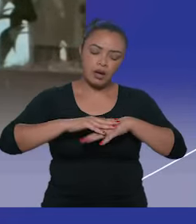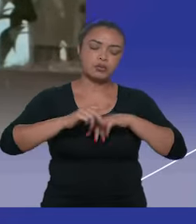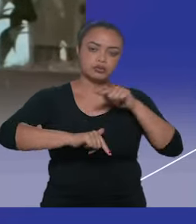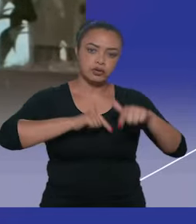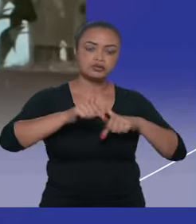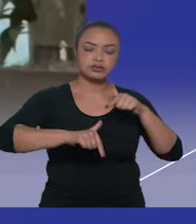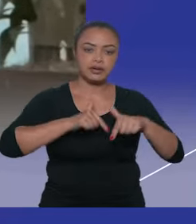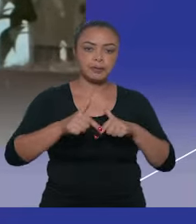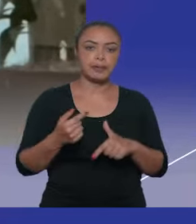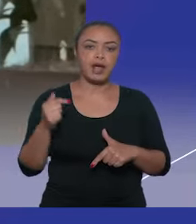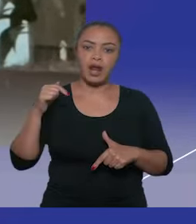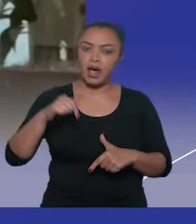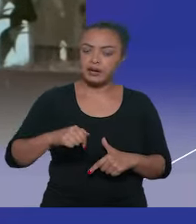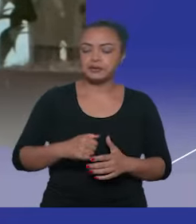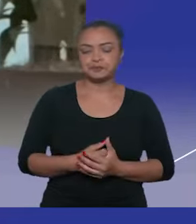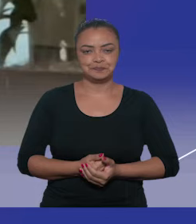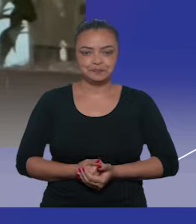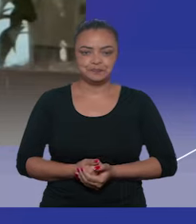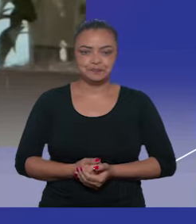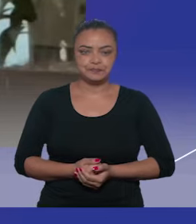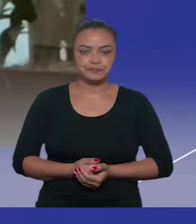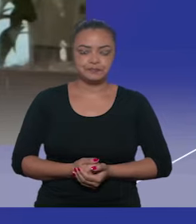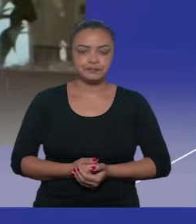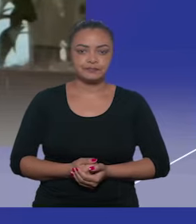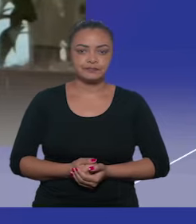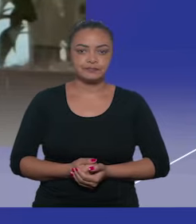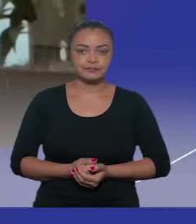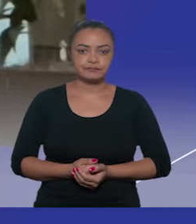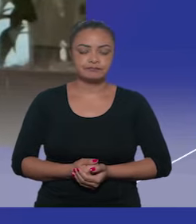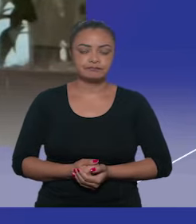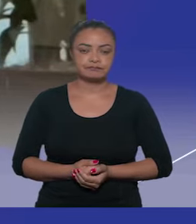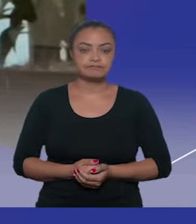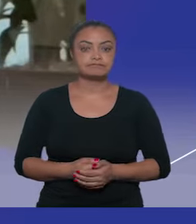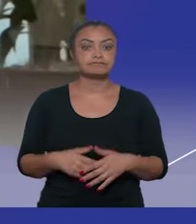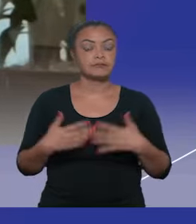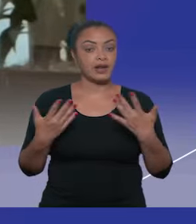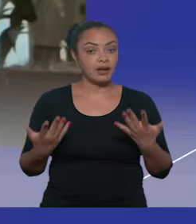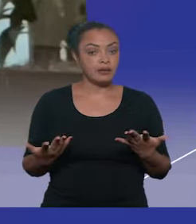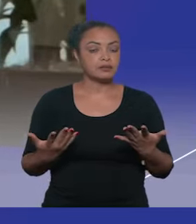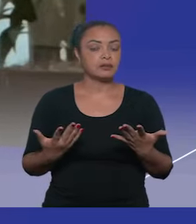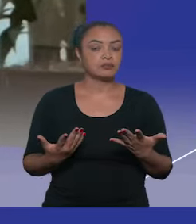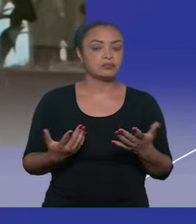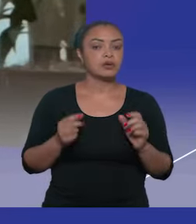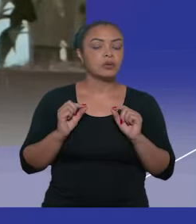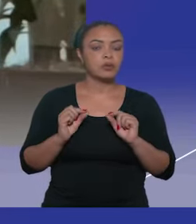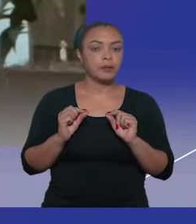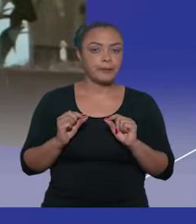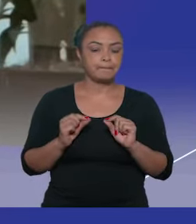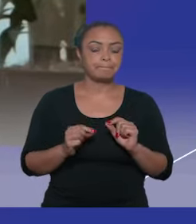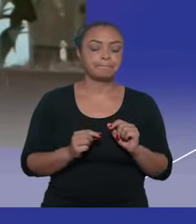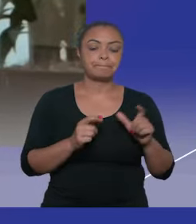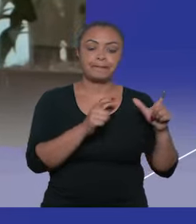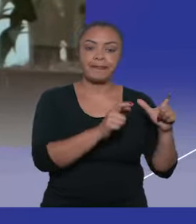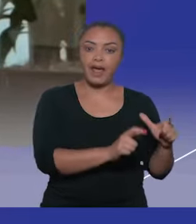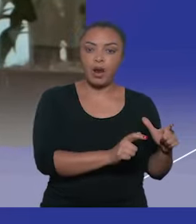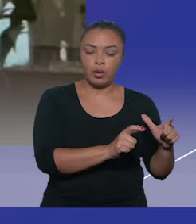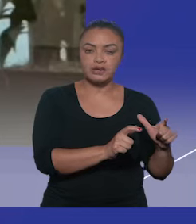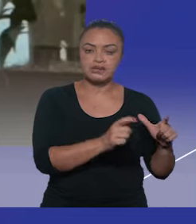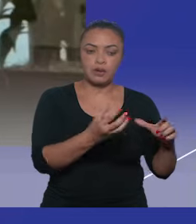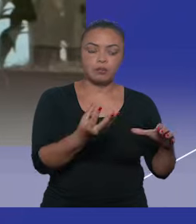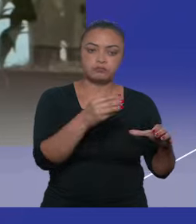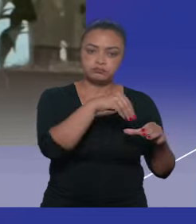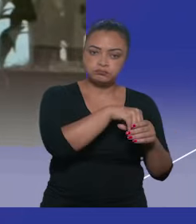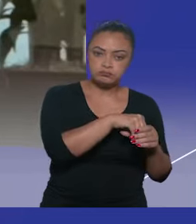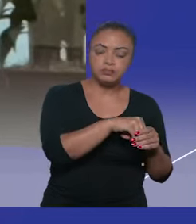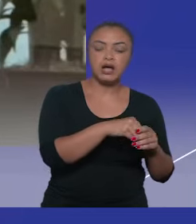ao objetivo do investidor e, principalmente, à tolerância de risco do investidor. Esse é o nosso trabalho ativo que a gente faz aqui